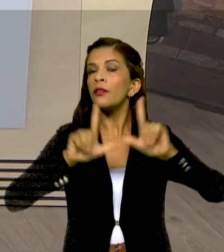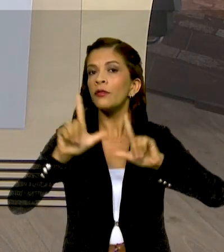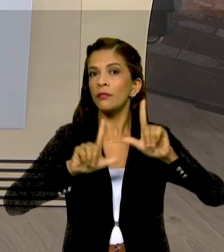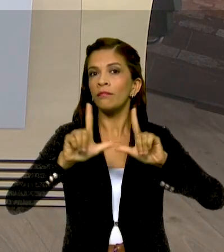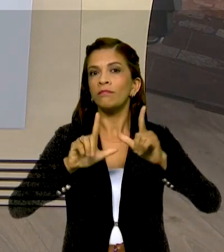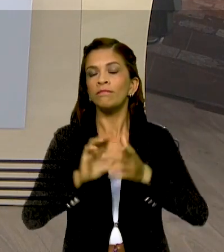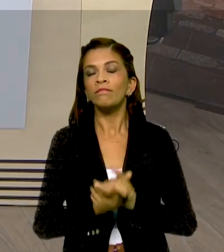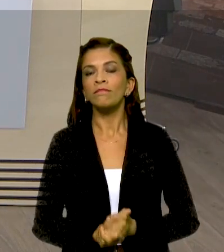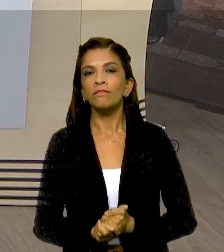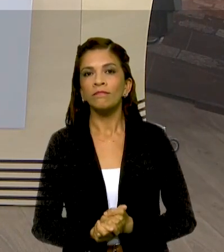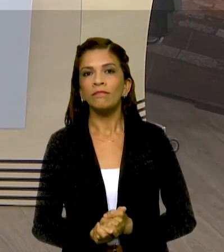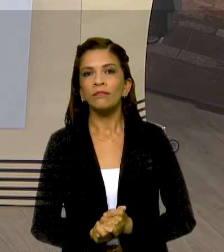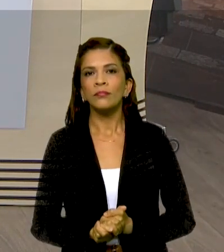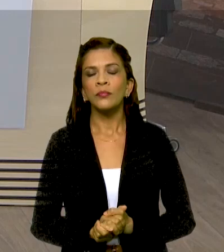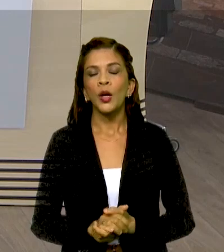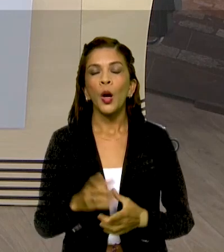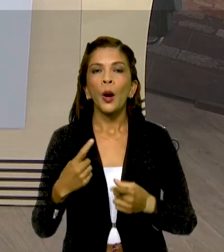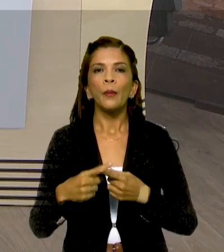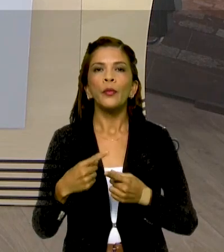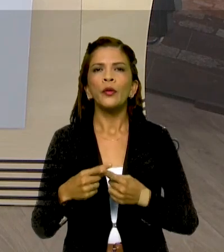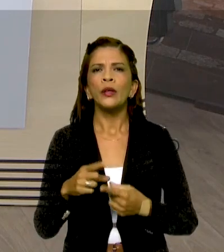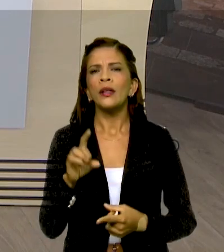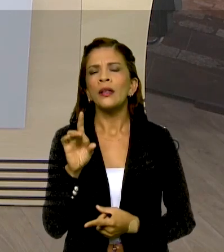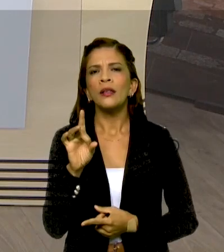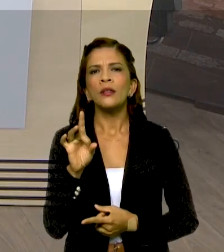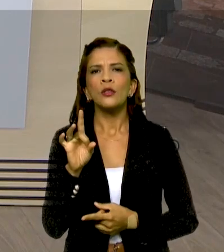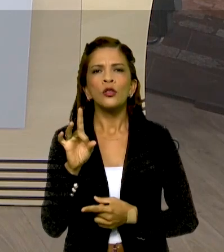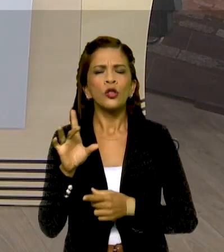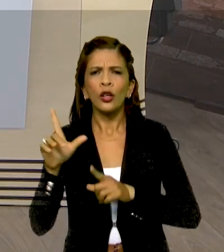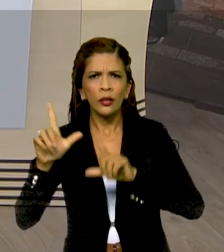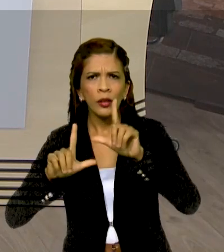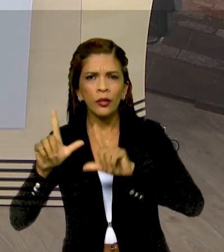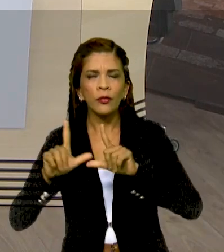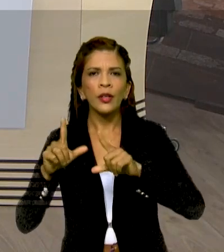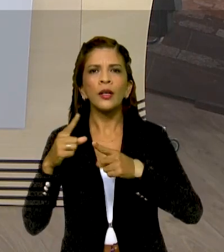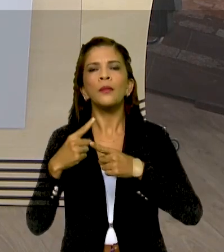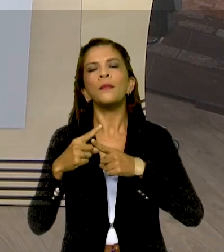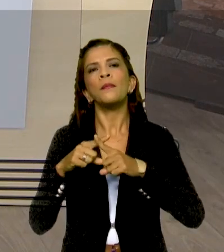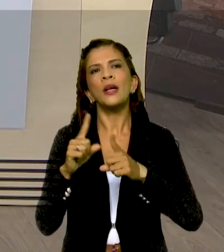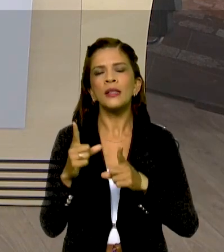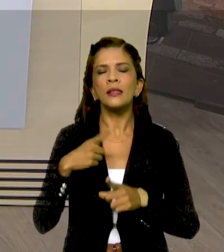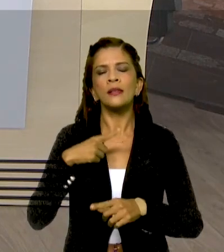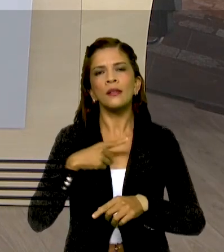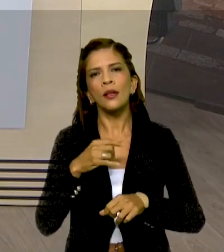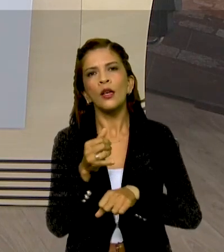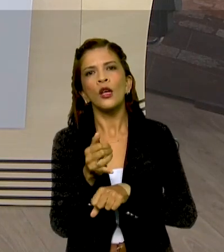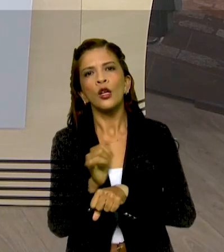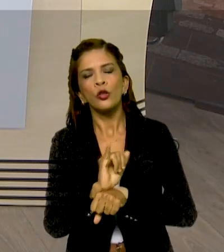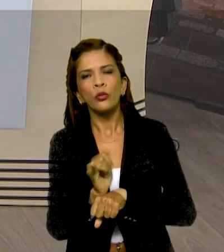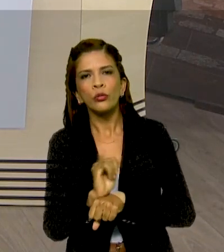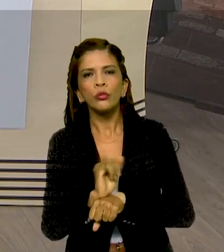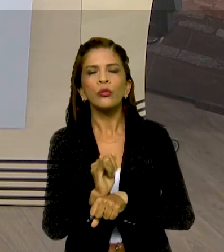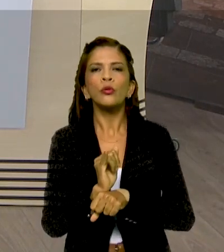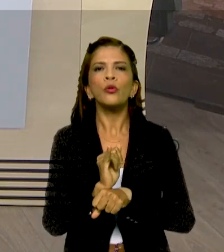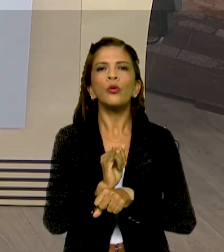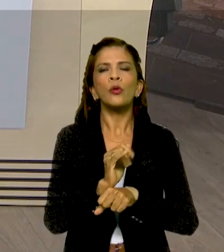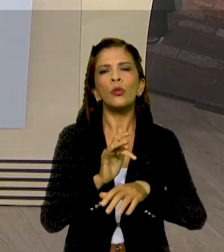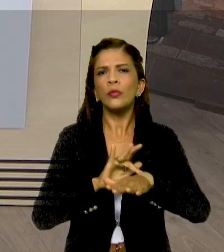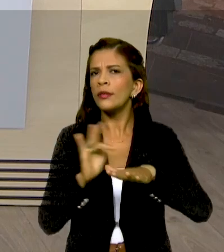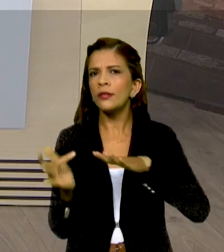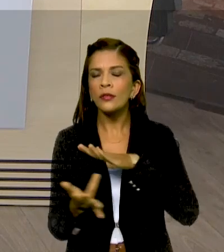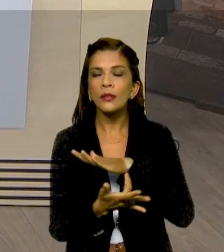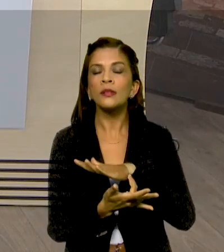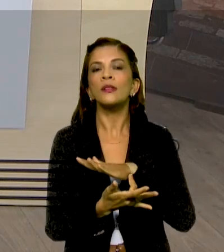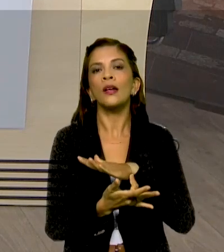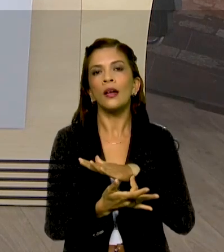não pode falar hoje em dia somente na TV, porque existem os canais do YouTube, existem outras redes sociais que